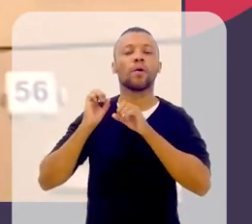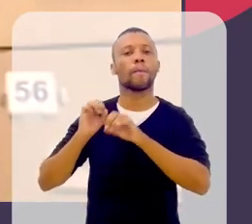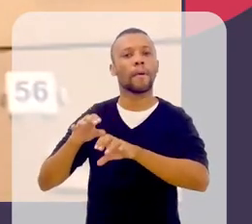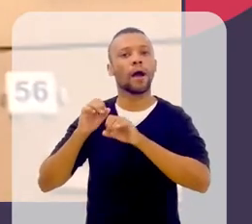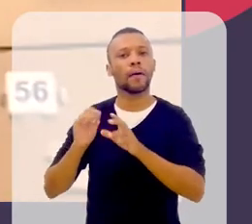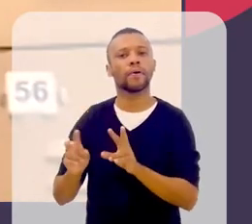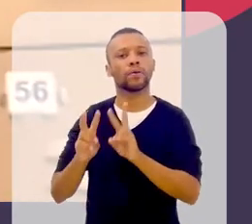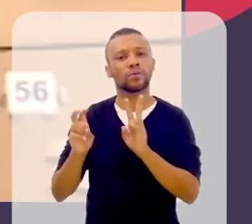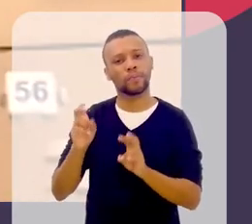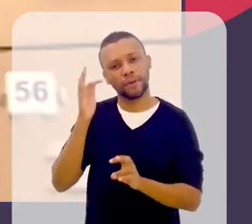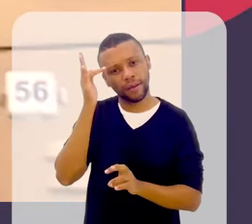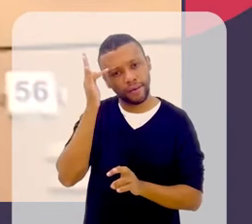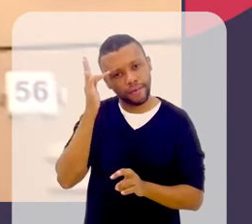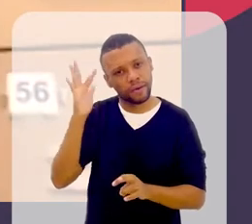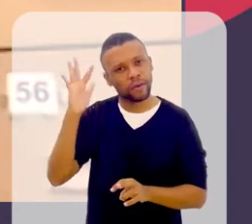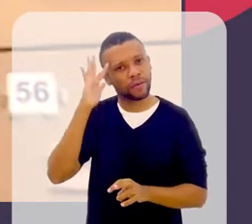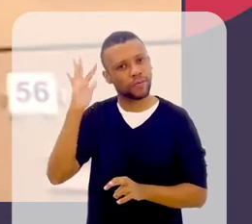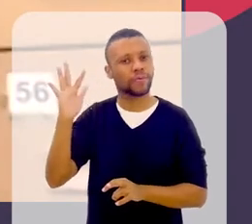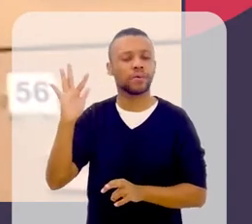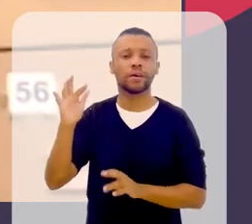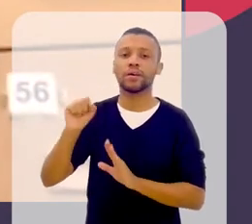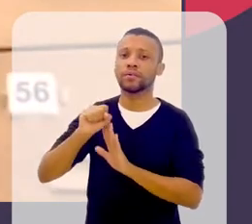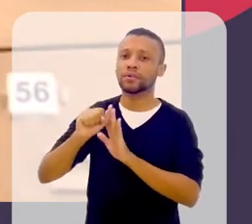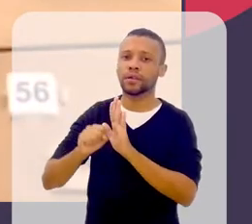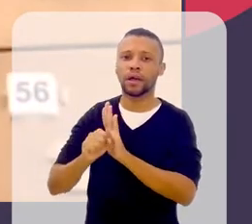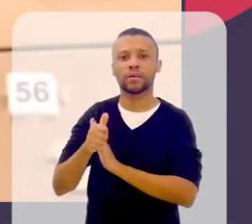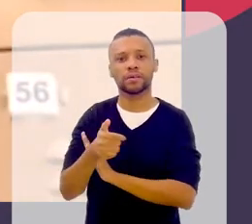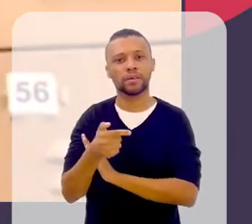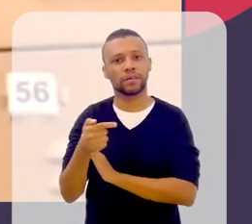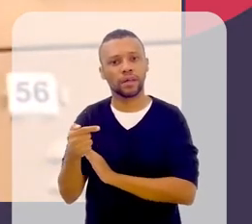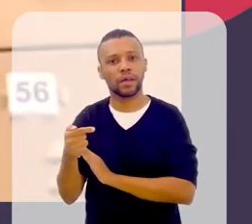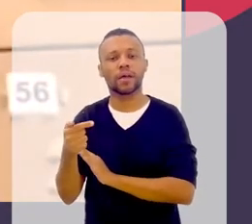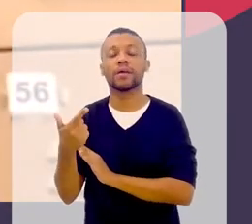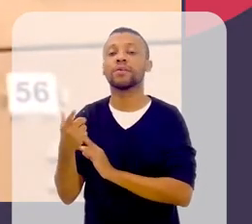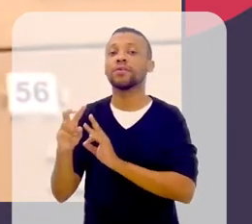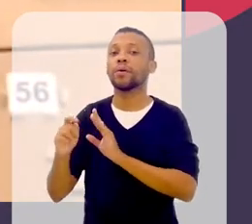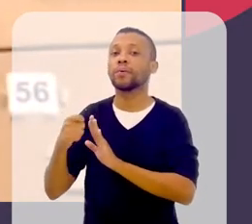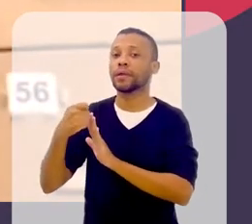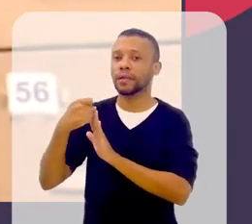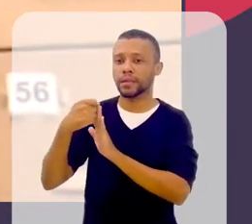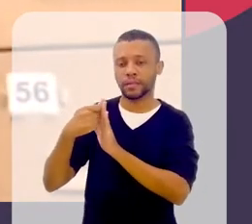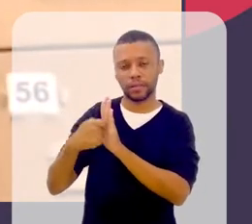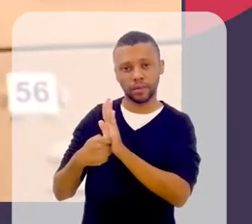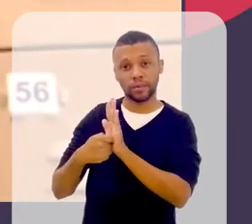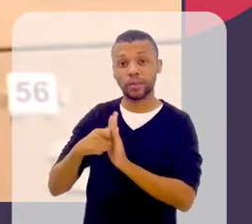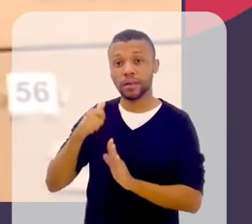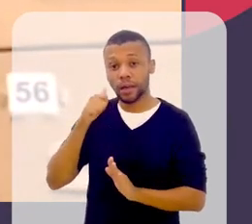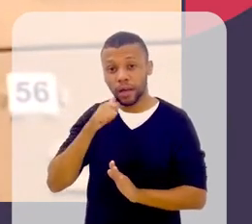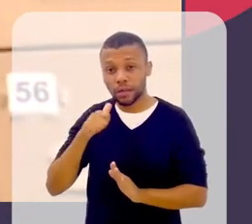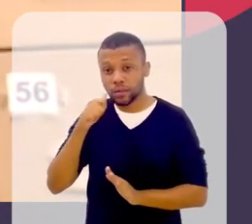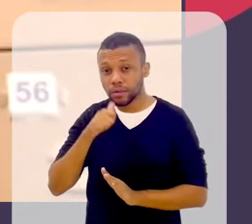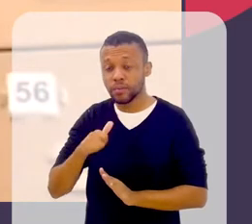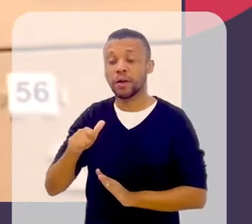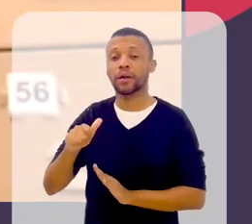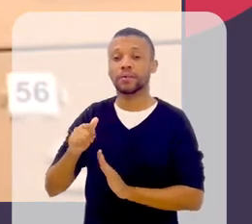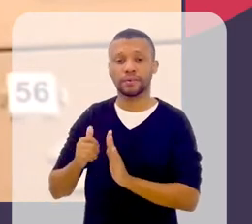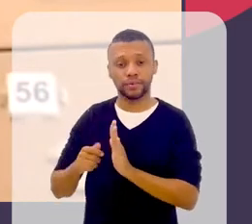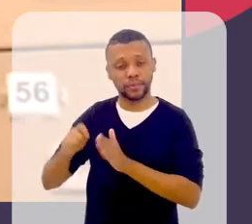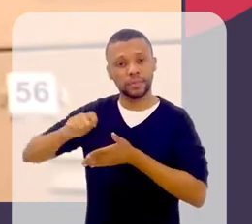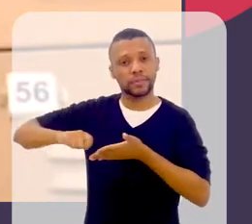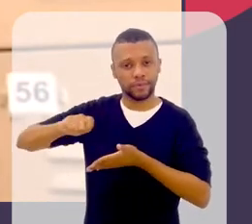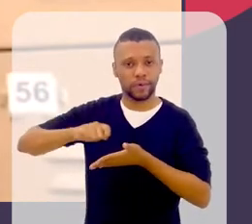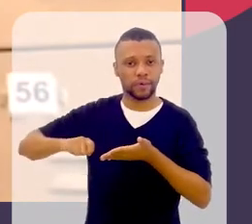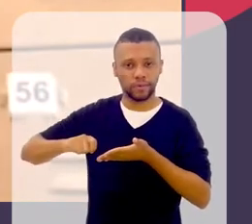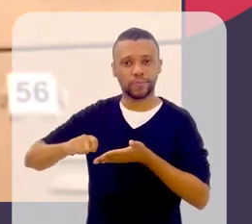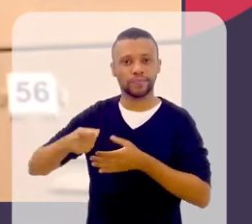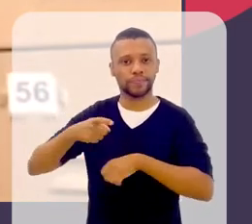aula sobre filosofia do século XVII e sobre esses textos que as mulheres escreveram no século